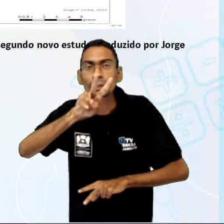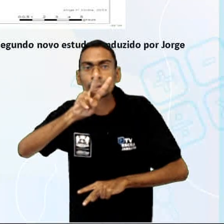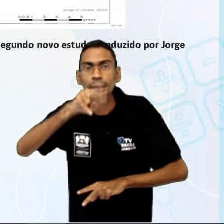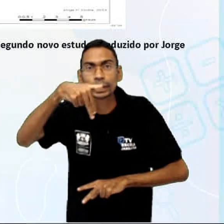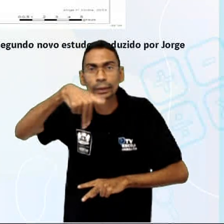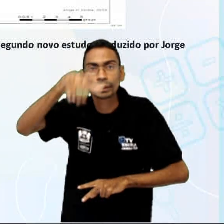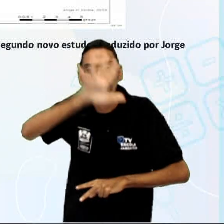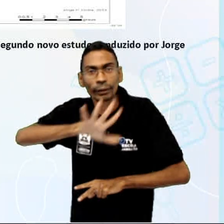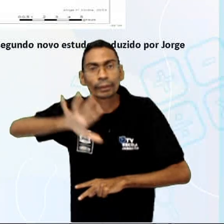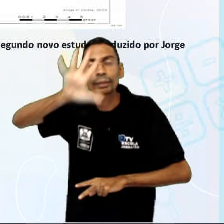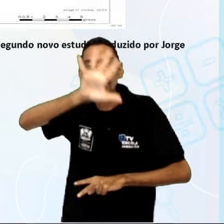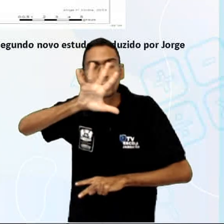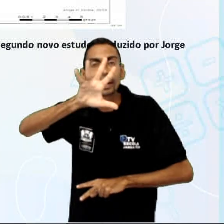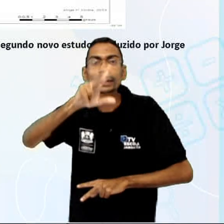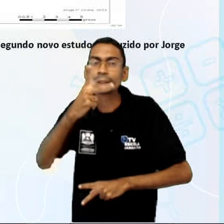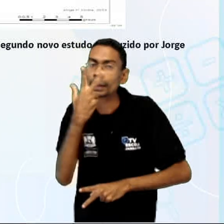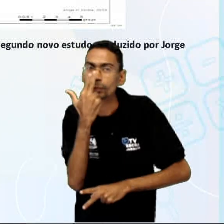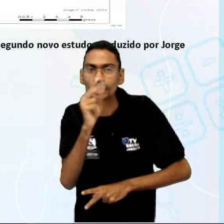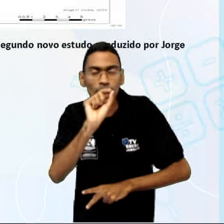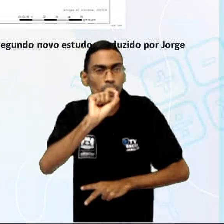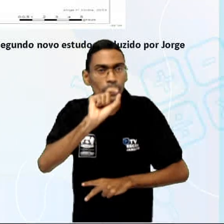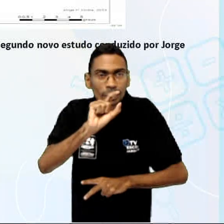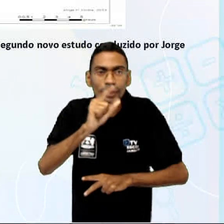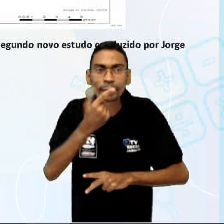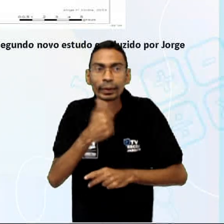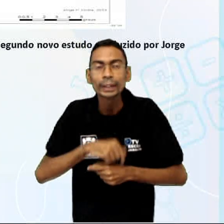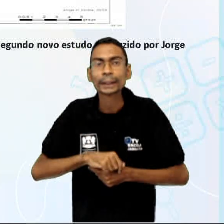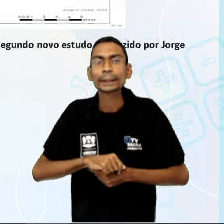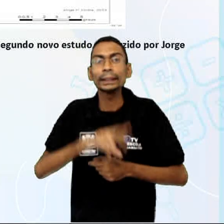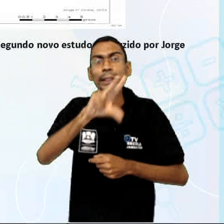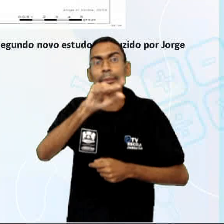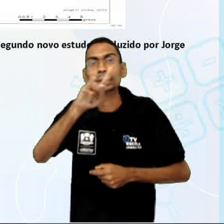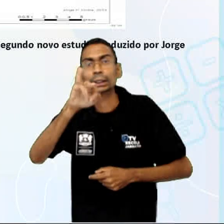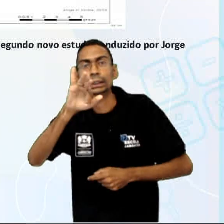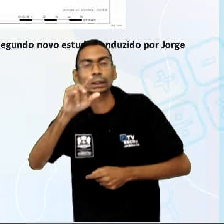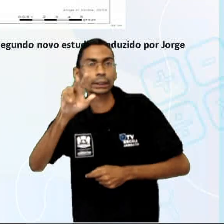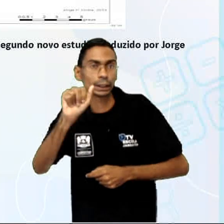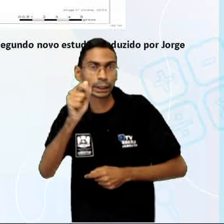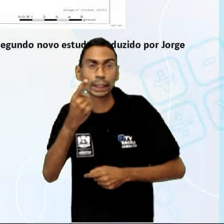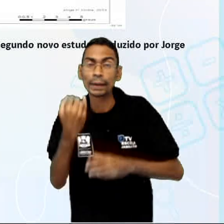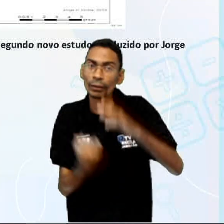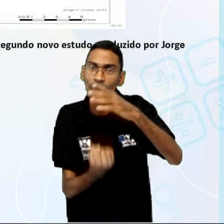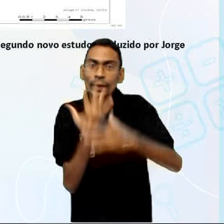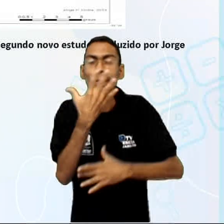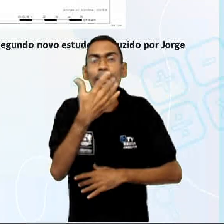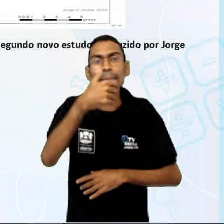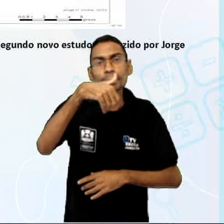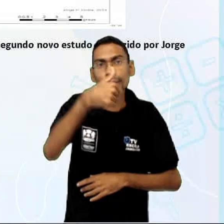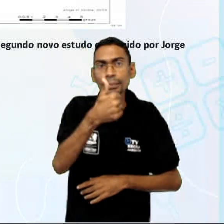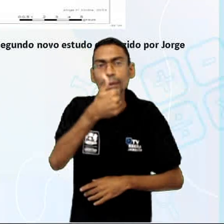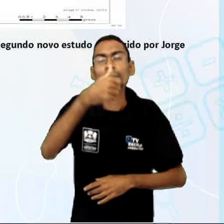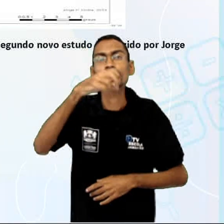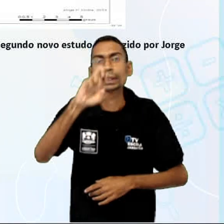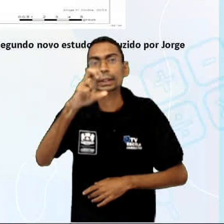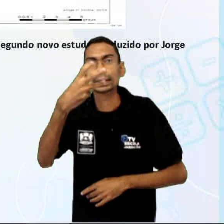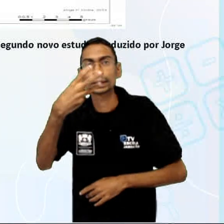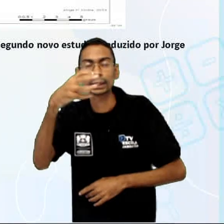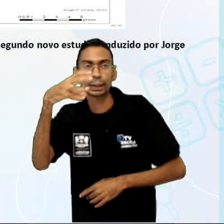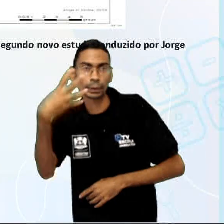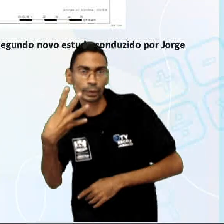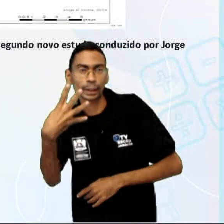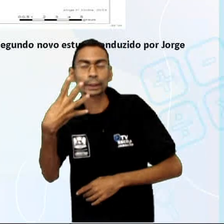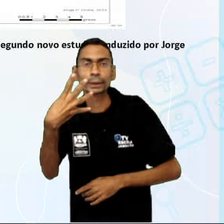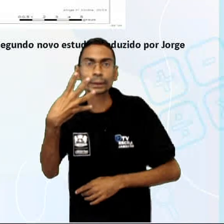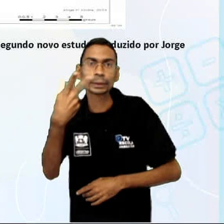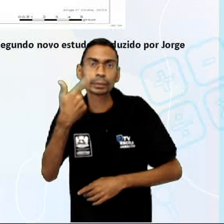vejam, as capitanias elas foram criadas em 1534 por ordem do rei Dom